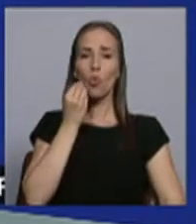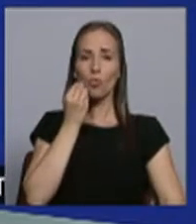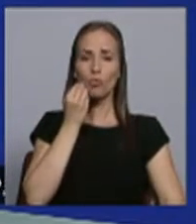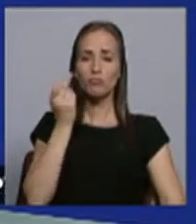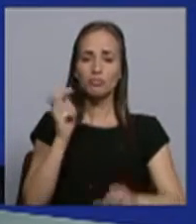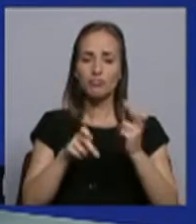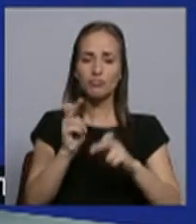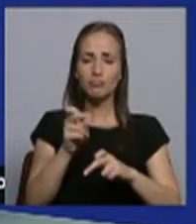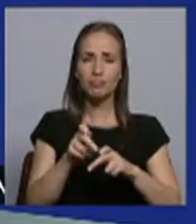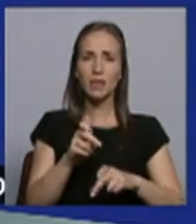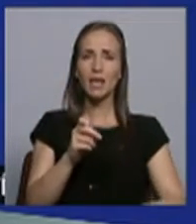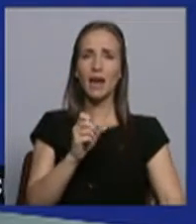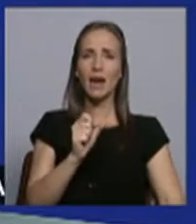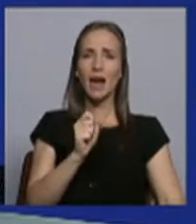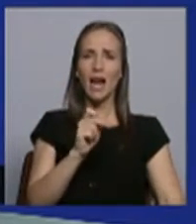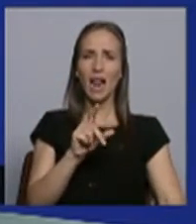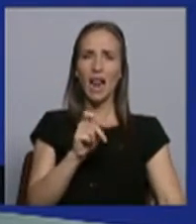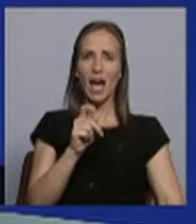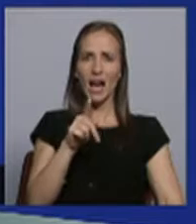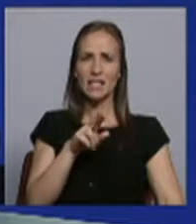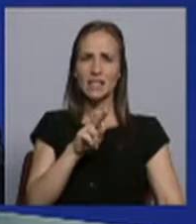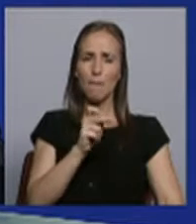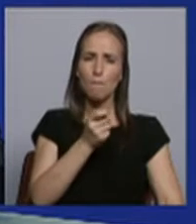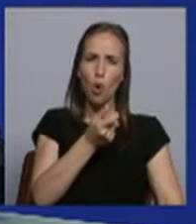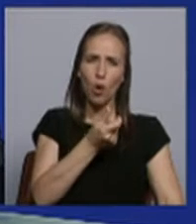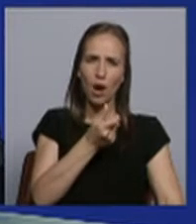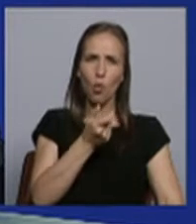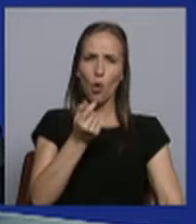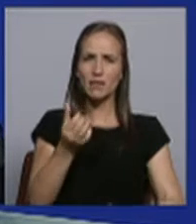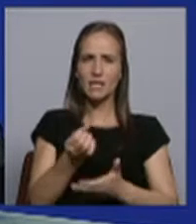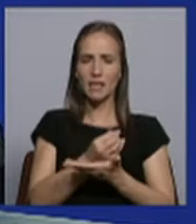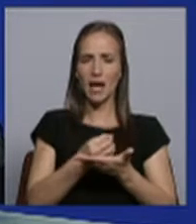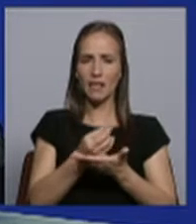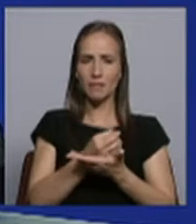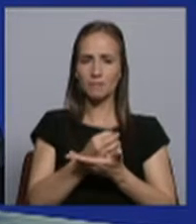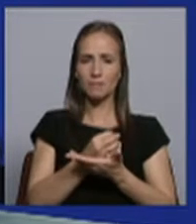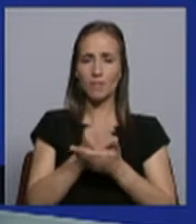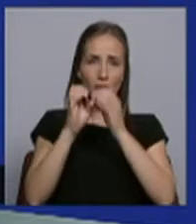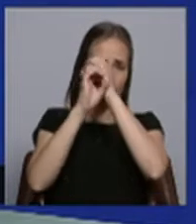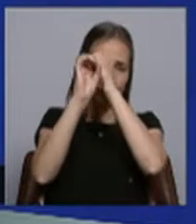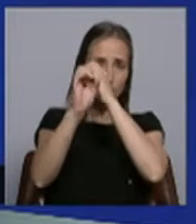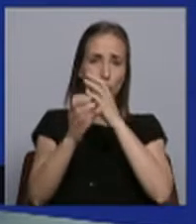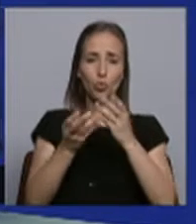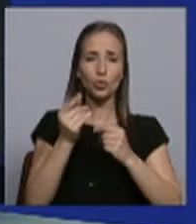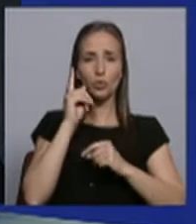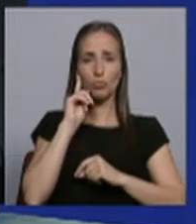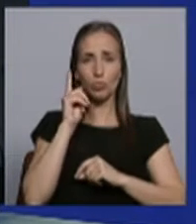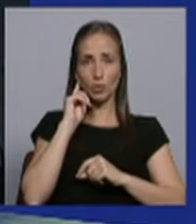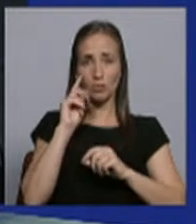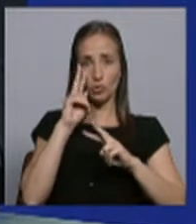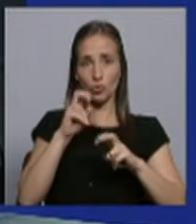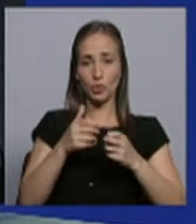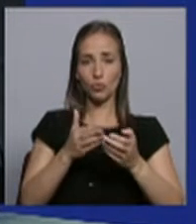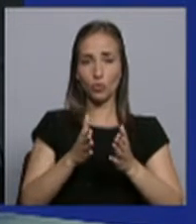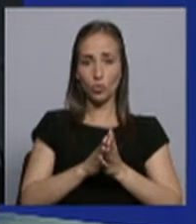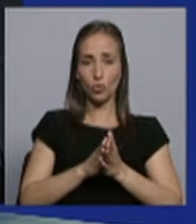com pouca ou quase nenhuma matéria escura. E o Hubble foi fundamental para toda esta descoberta e deixa-me dizer-te que o Hubble não